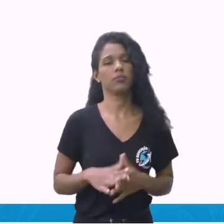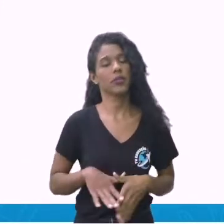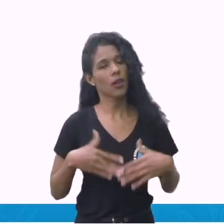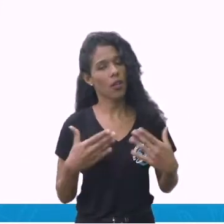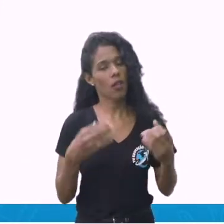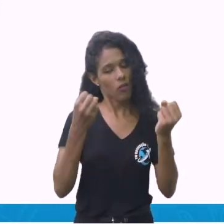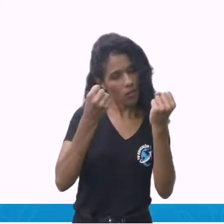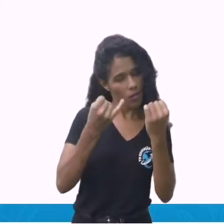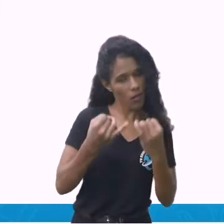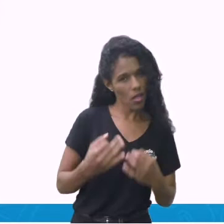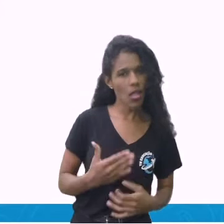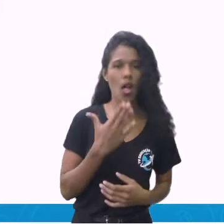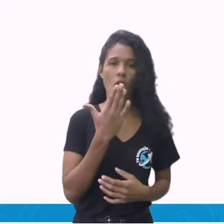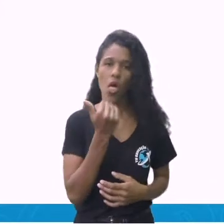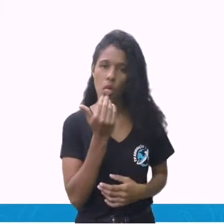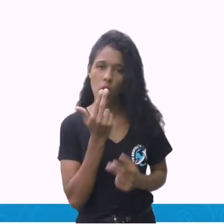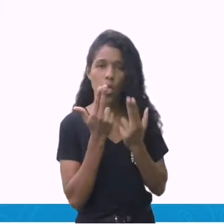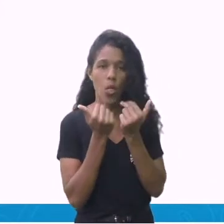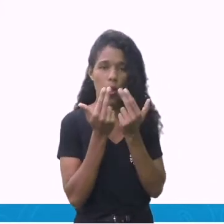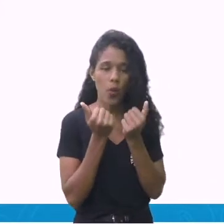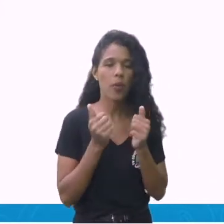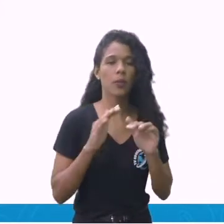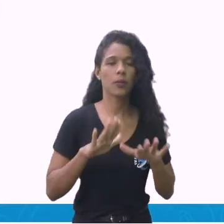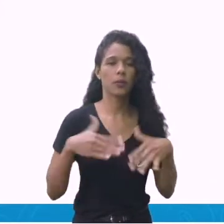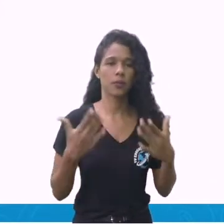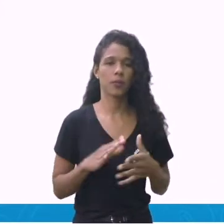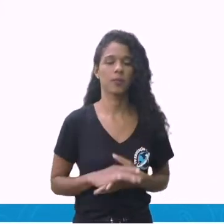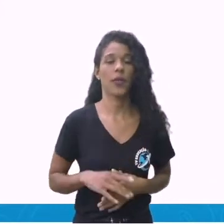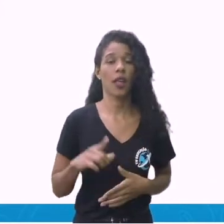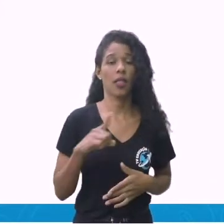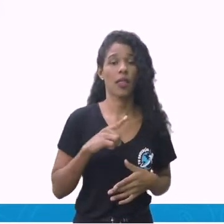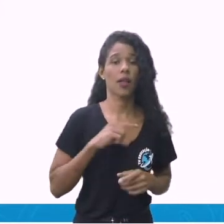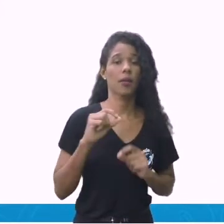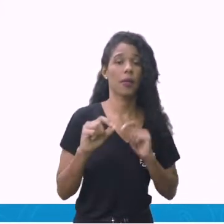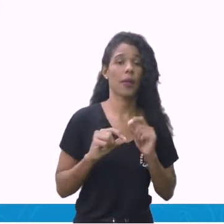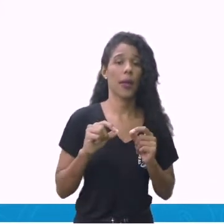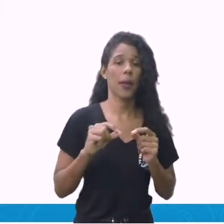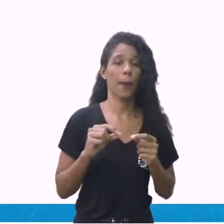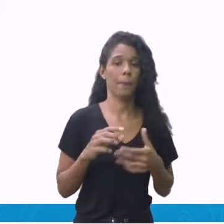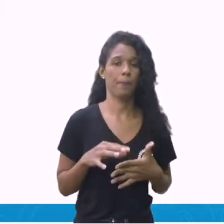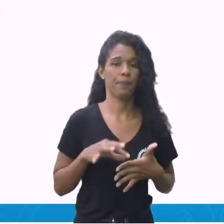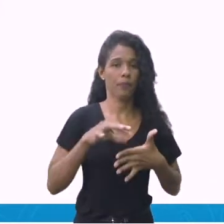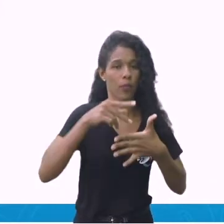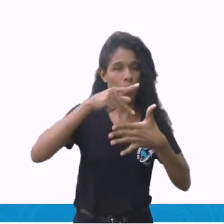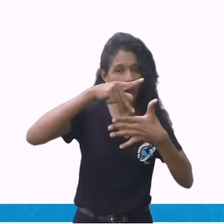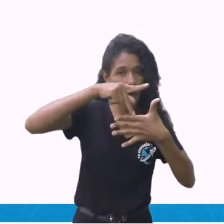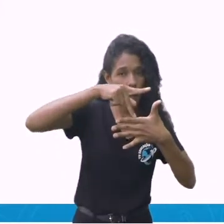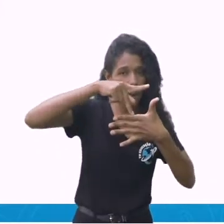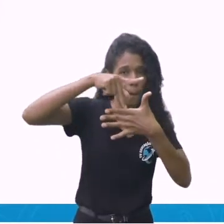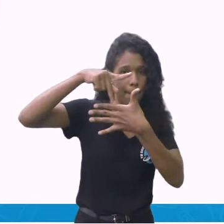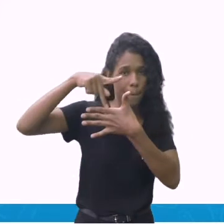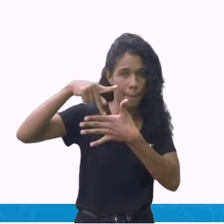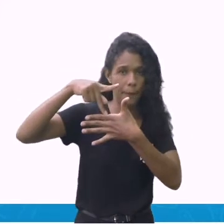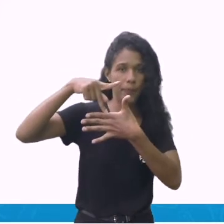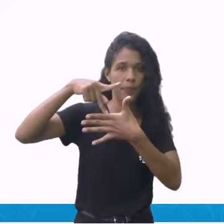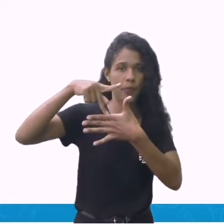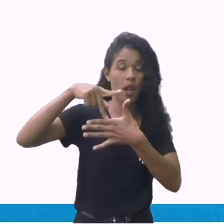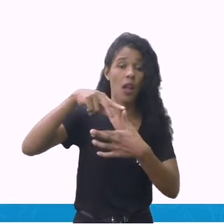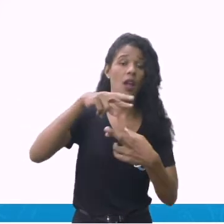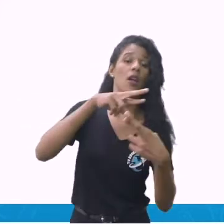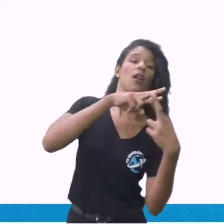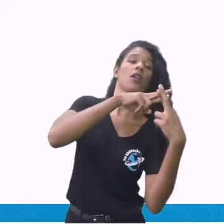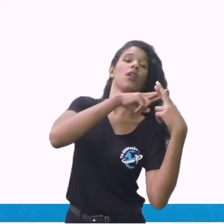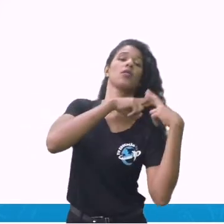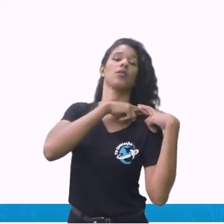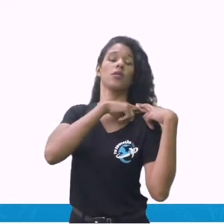nutrientes. Então, ó, proteínas. Elas são responsáveis pela multiplicação de